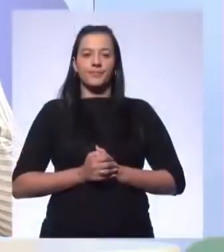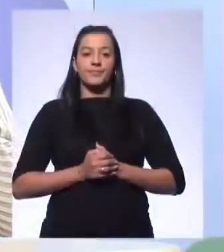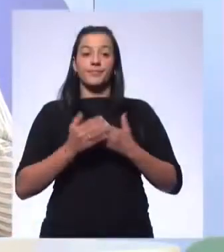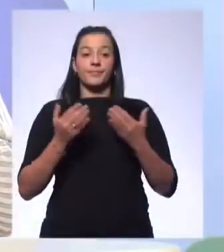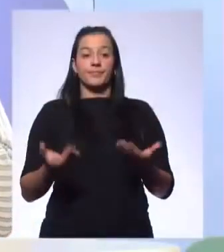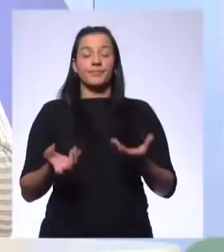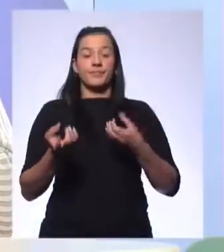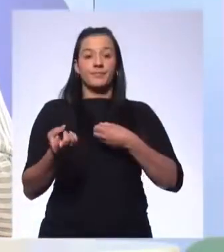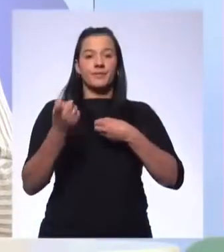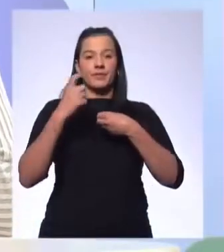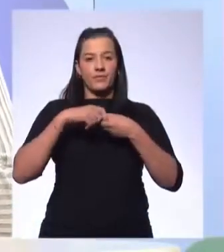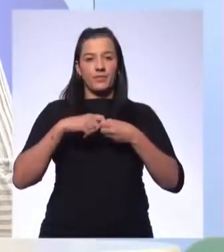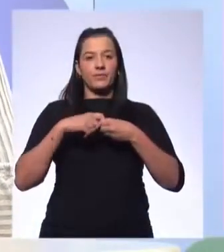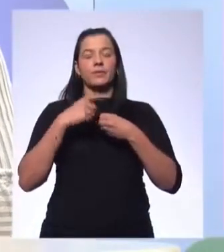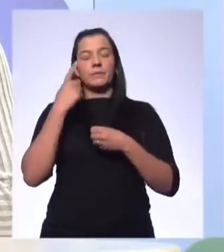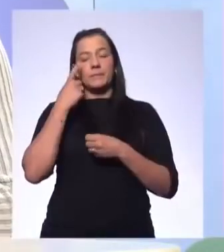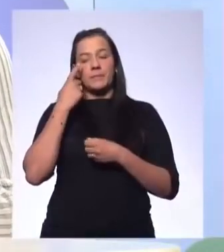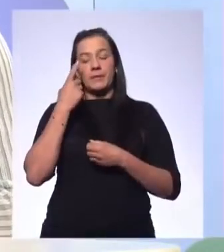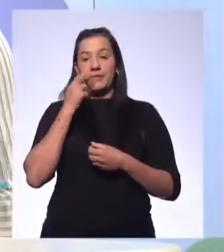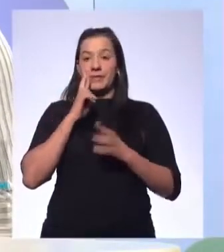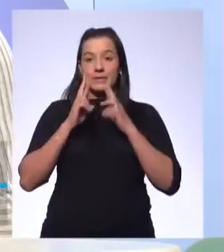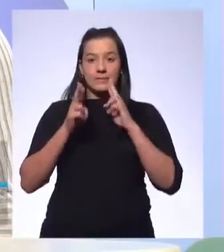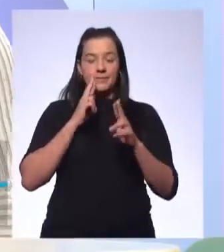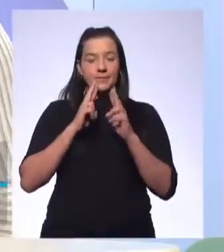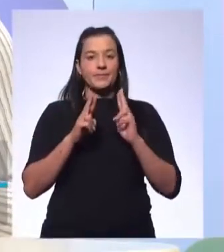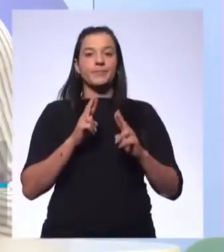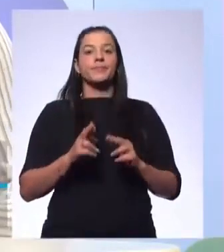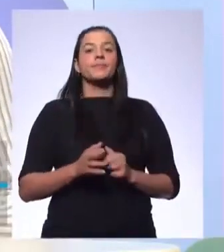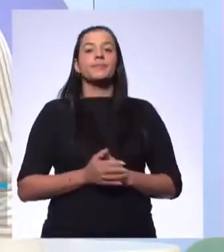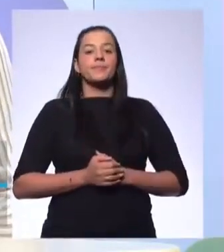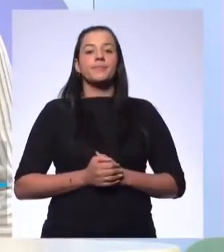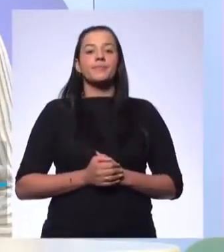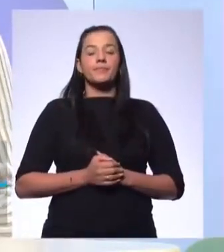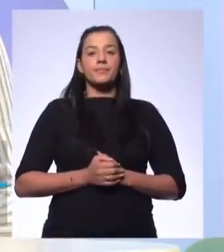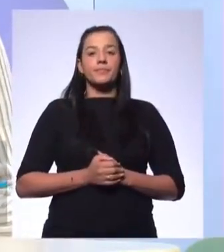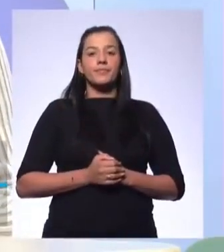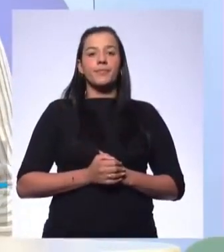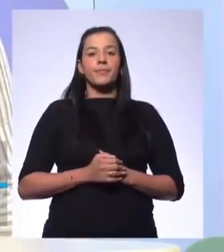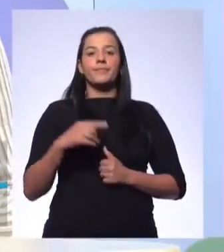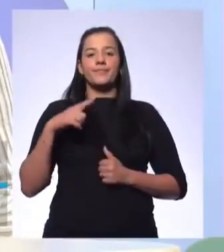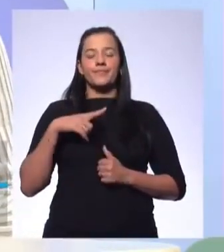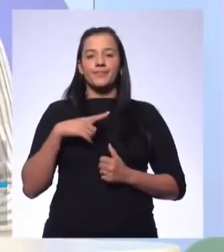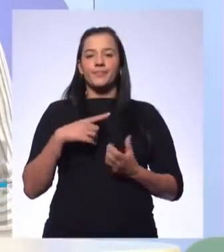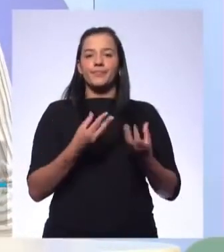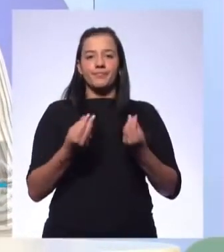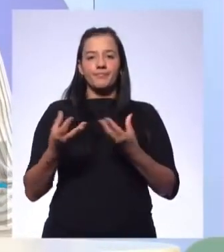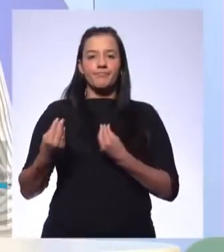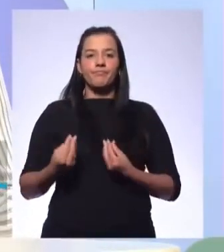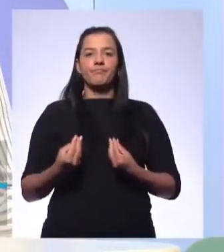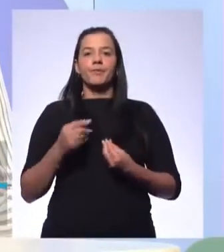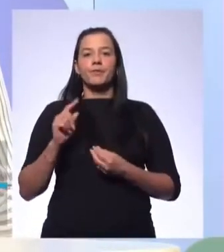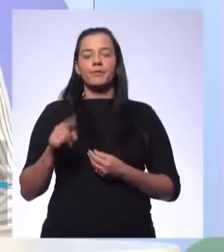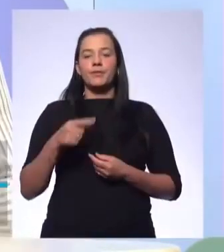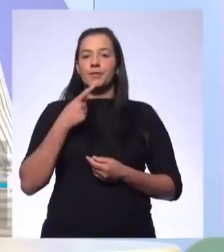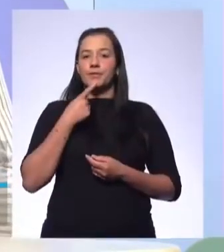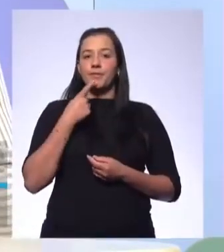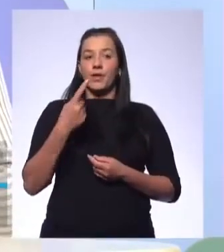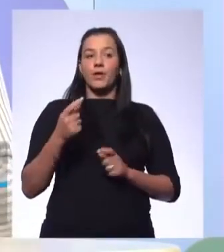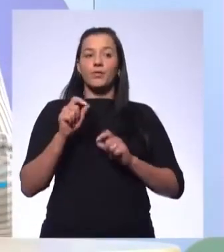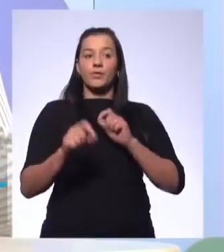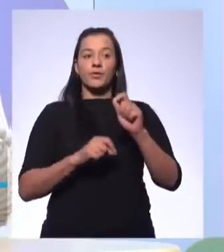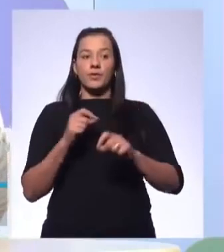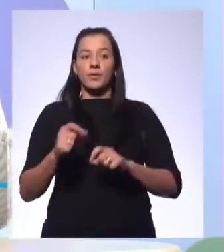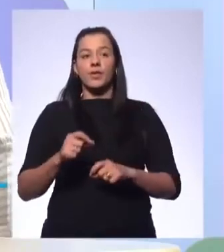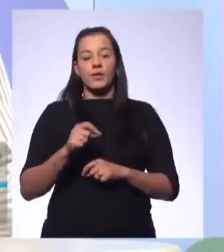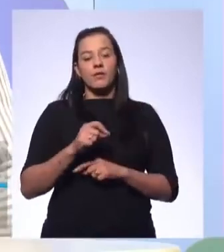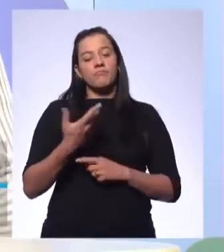Voltamos para a interação. Professora Luíse, muitos estudantes seguiram aqui a lógica de que era uma mão de